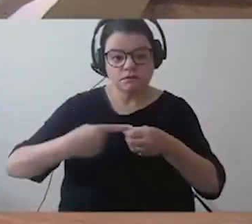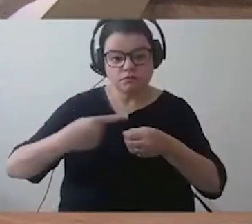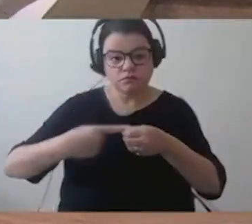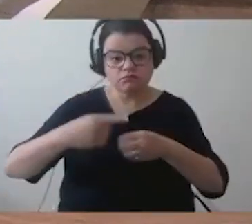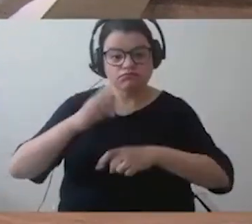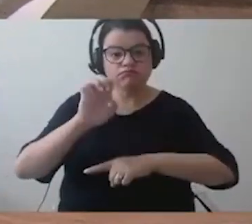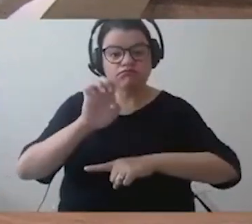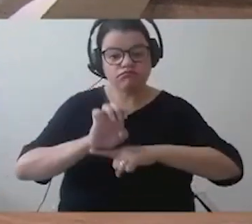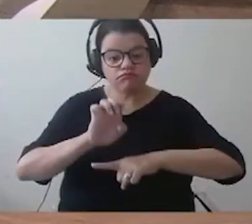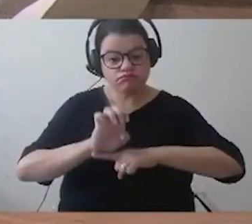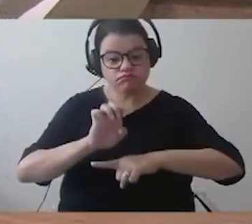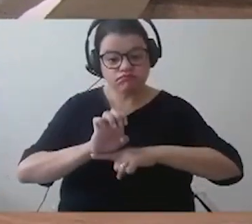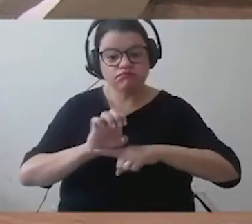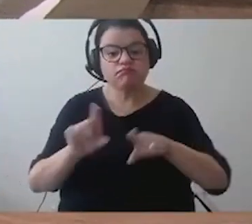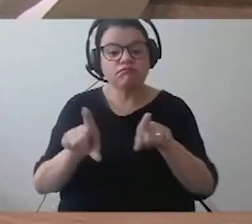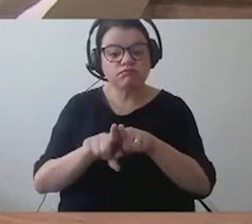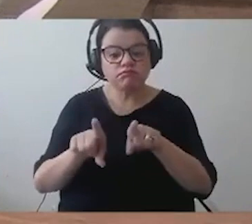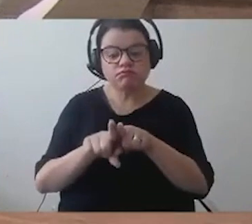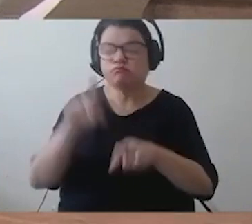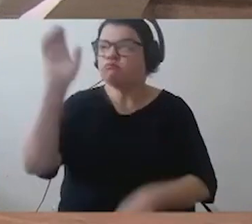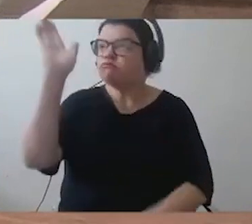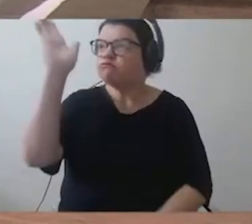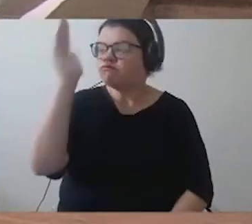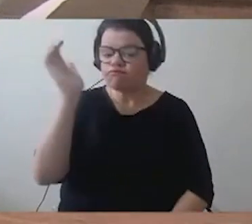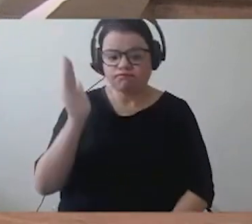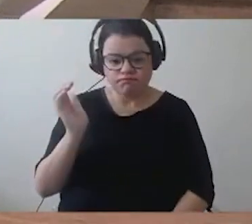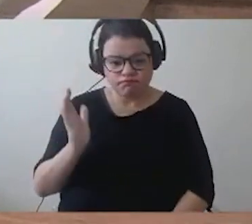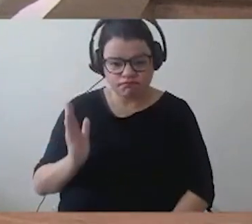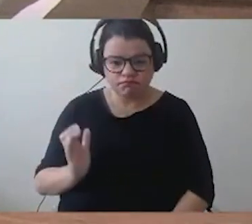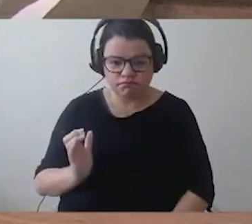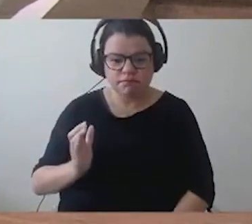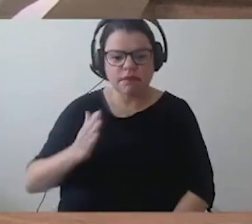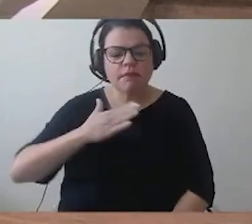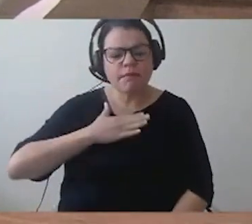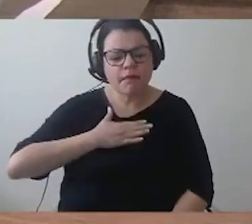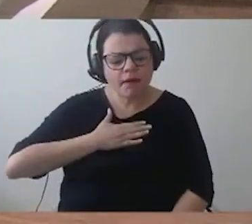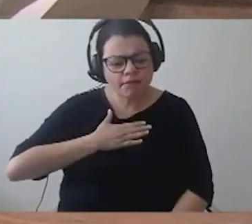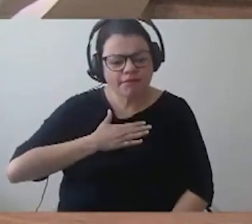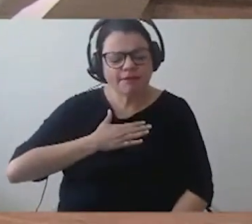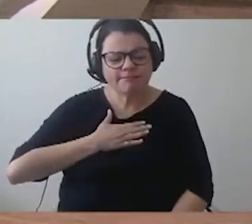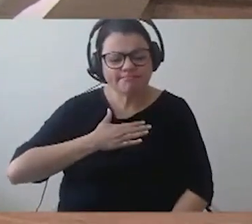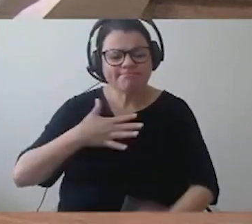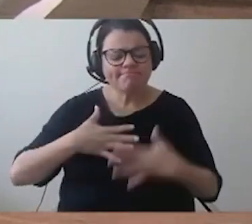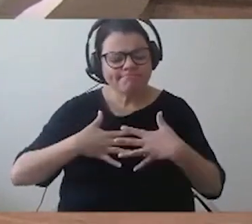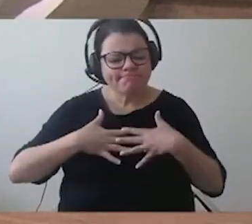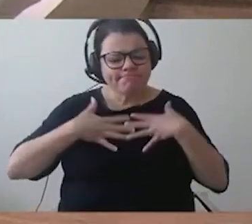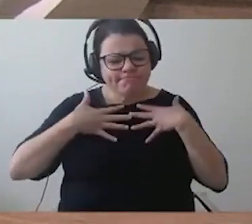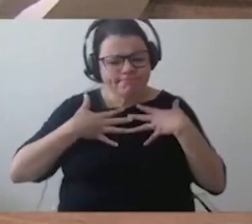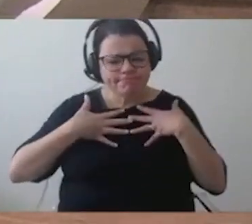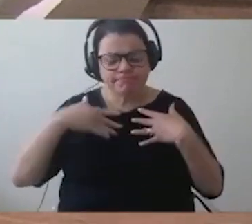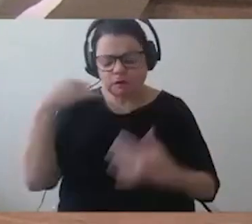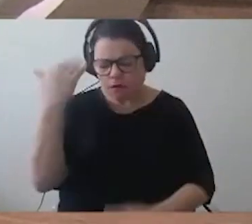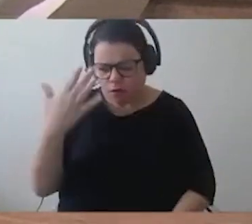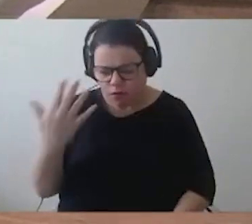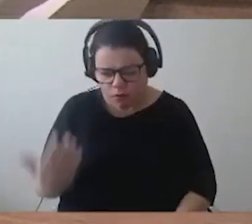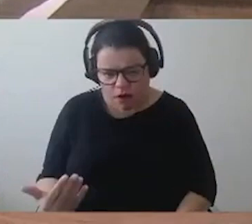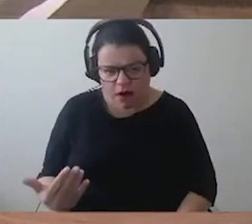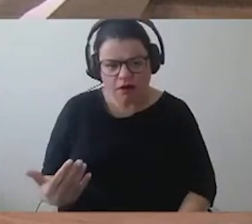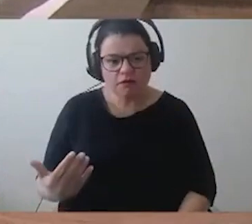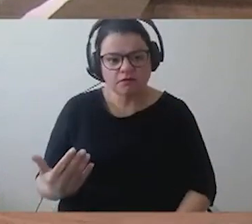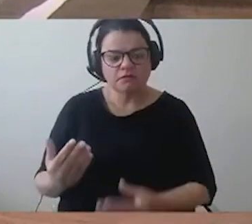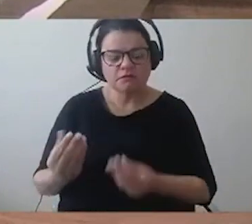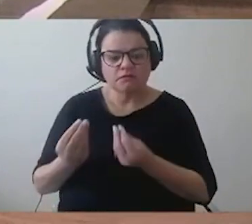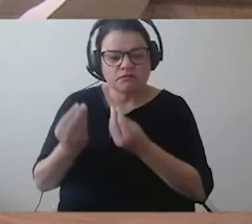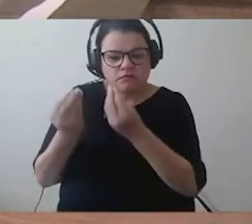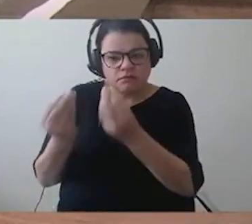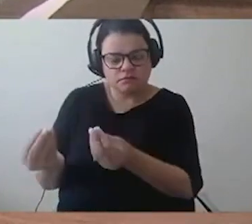E para mim é uma honra trazê-los aqui e poder entregar esse voto de